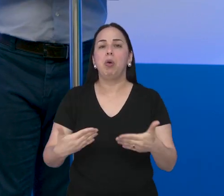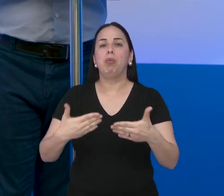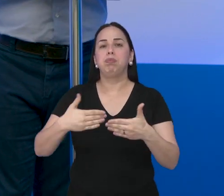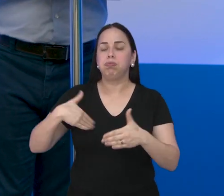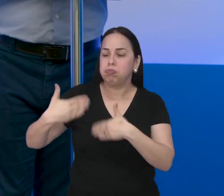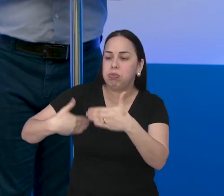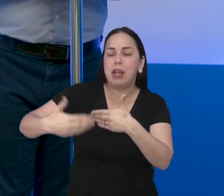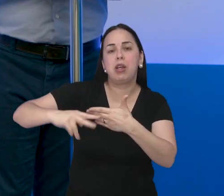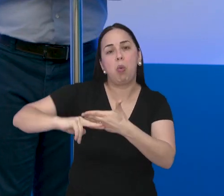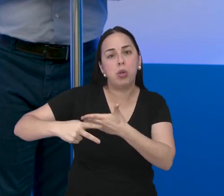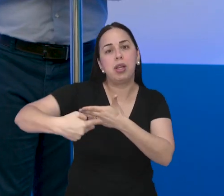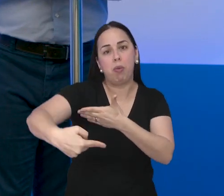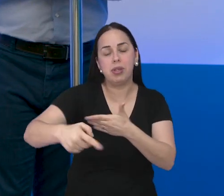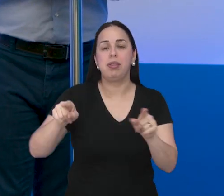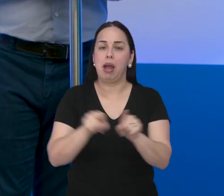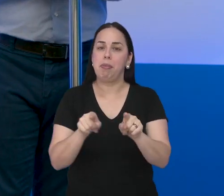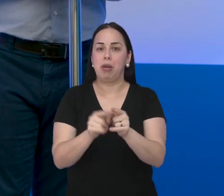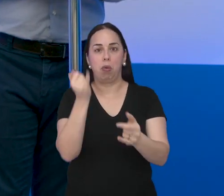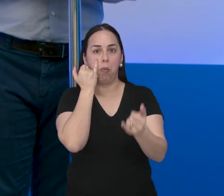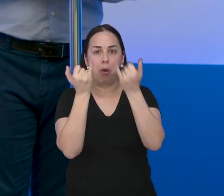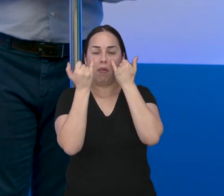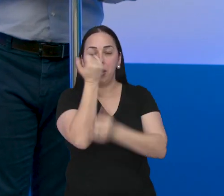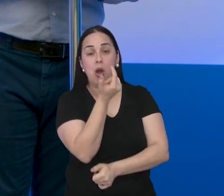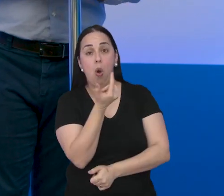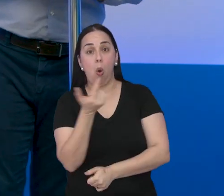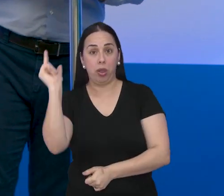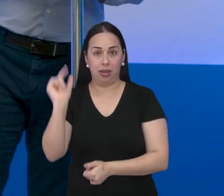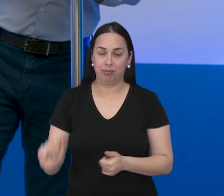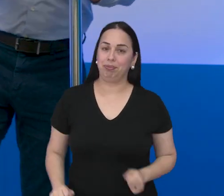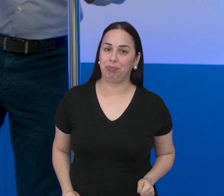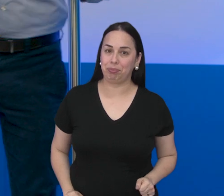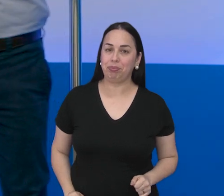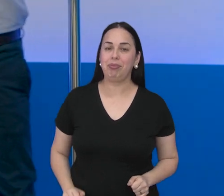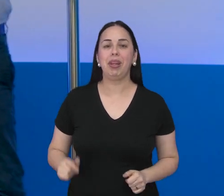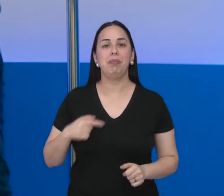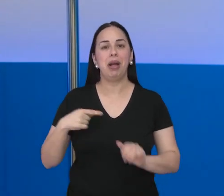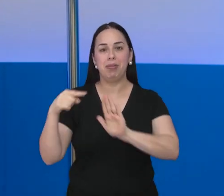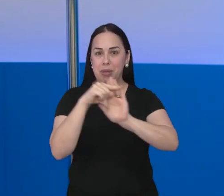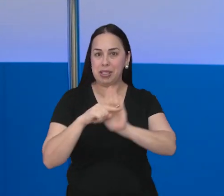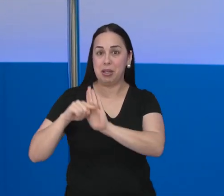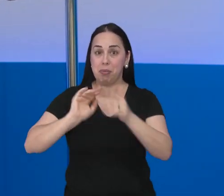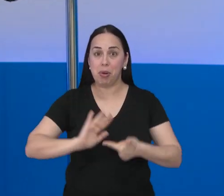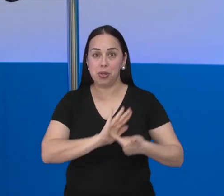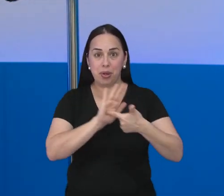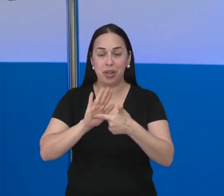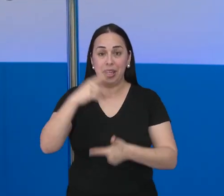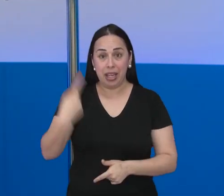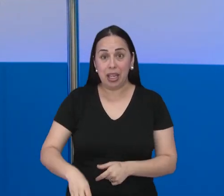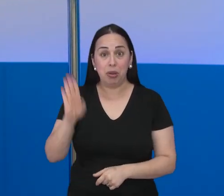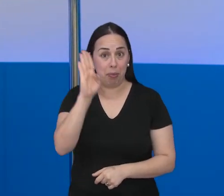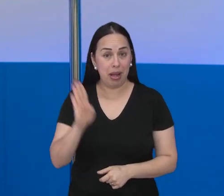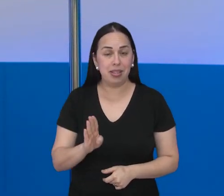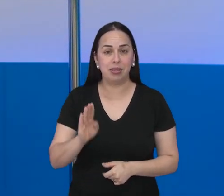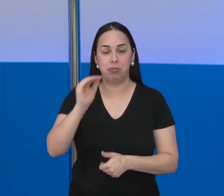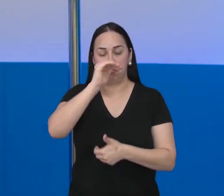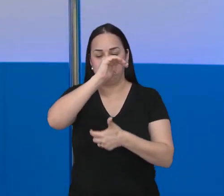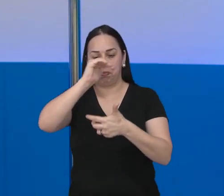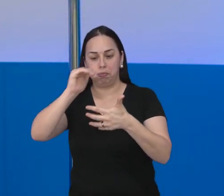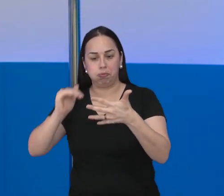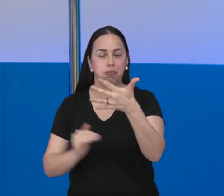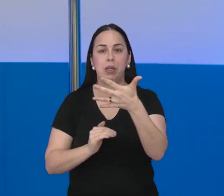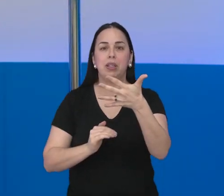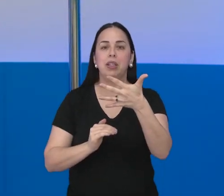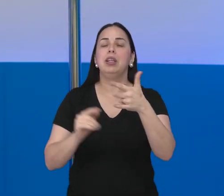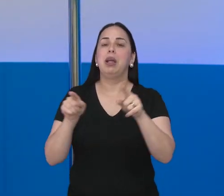os impactos deste tipo de desligamento. E é claro que tem mais notícias. Bom, um levantamento mostrou que o Brasil registrou